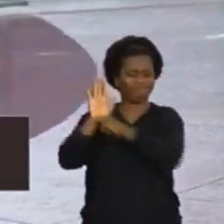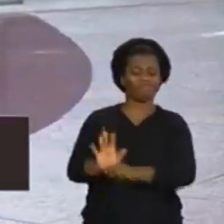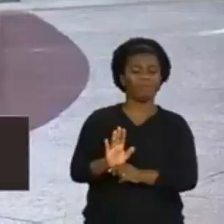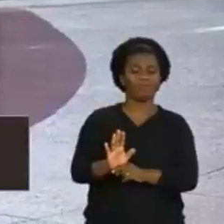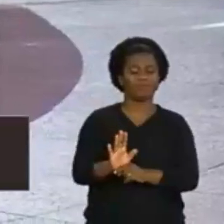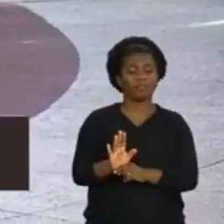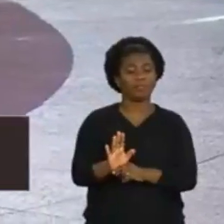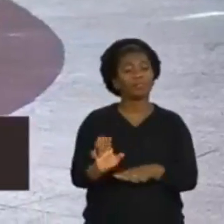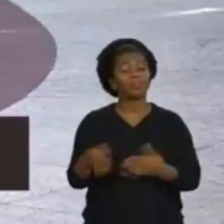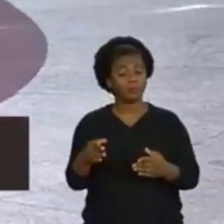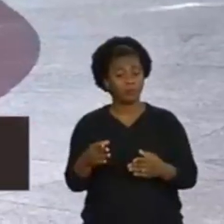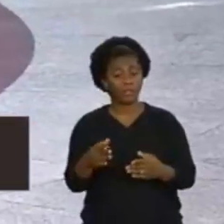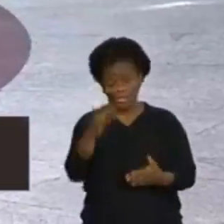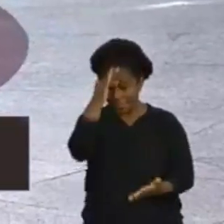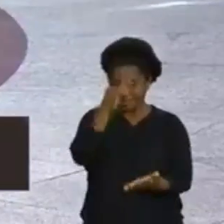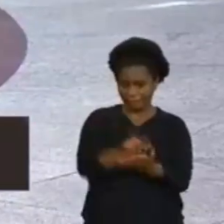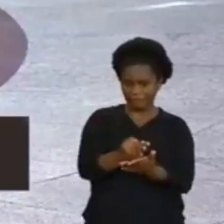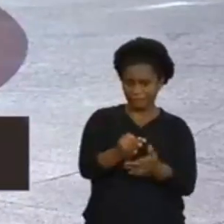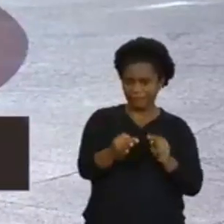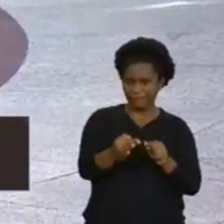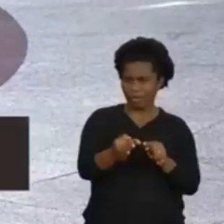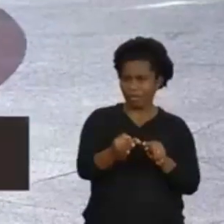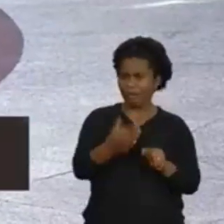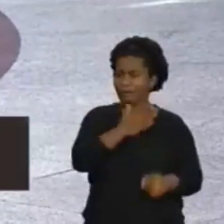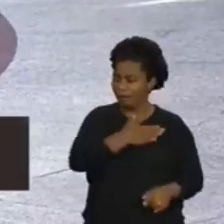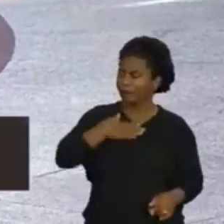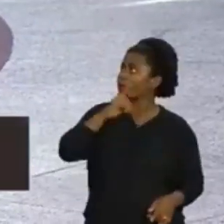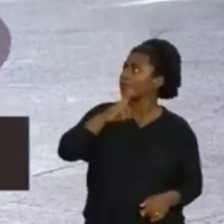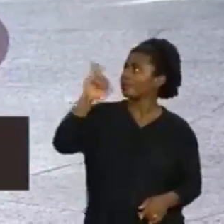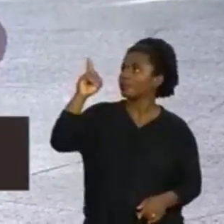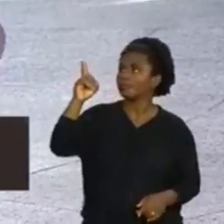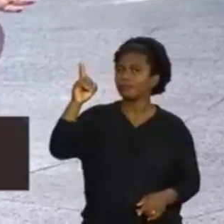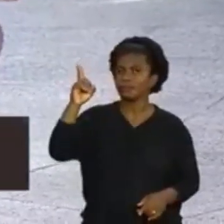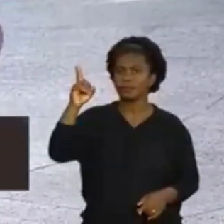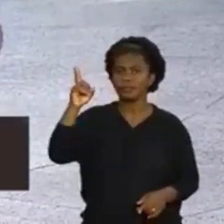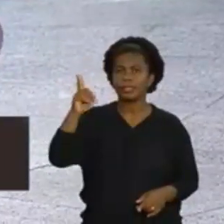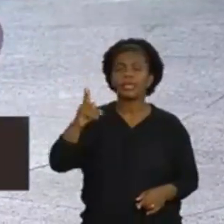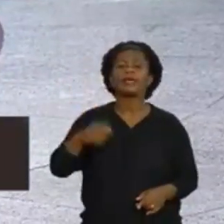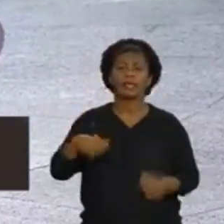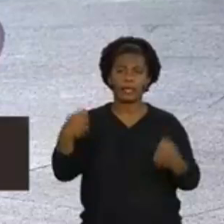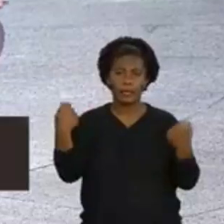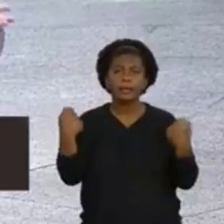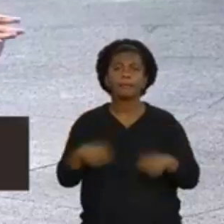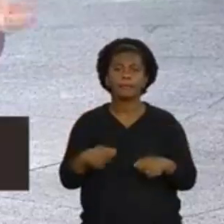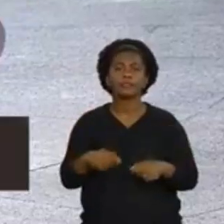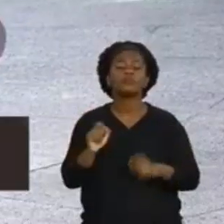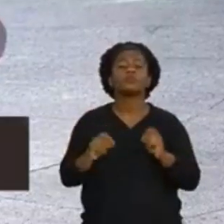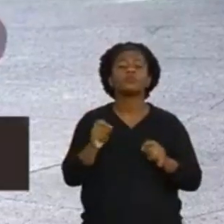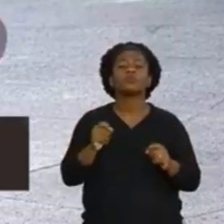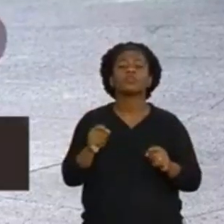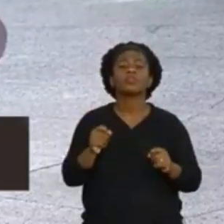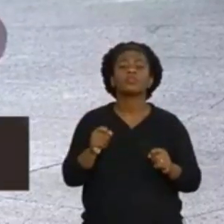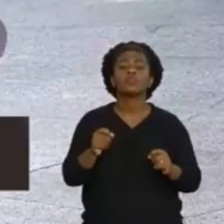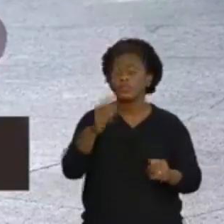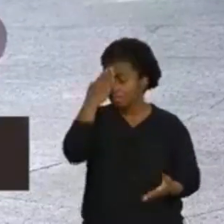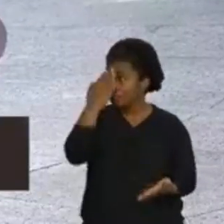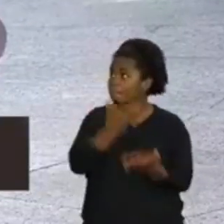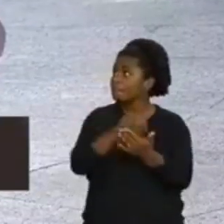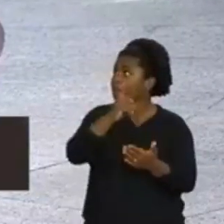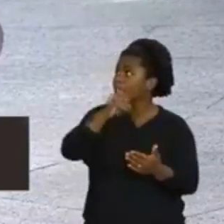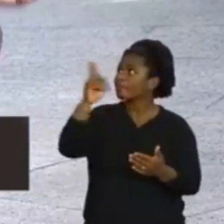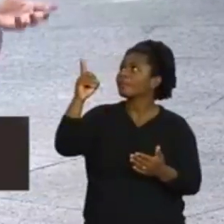agradou a Deus. É necessário que quem se aproxima de Deus creia que Ele existe e se torna galardoador, ou seja,